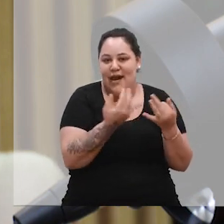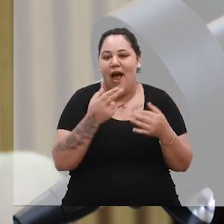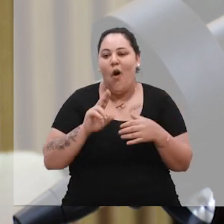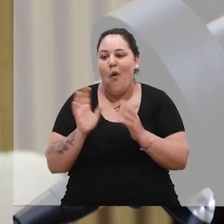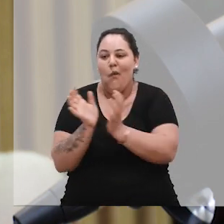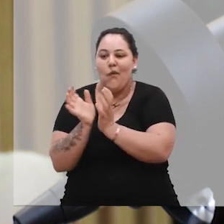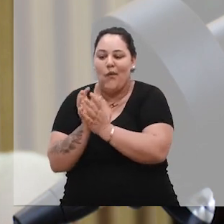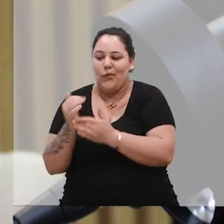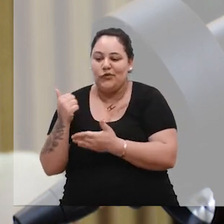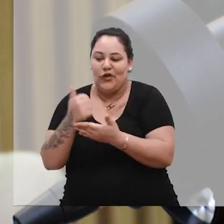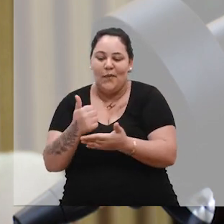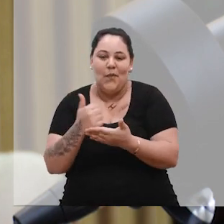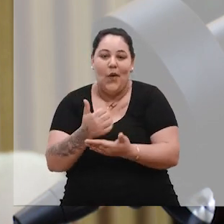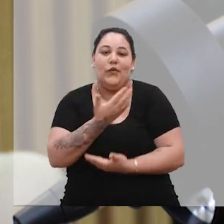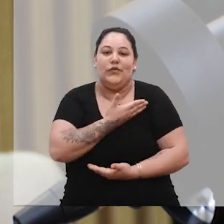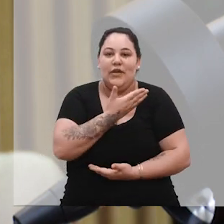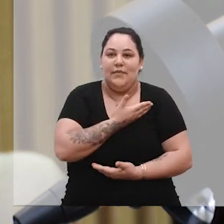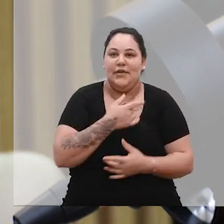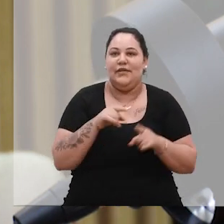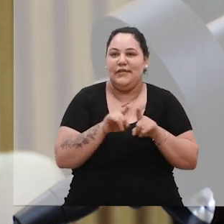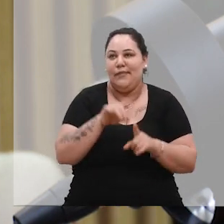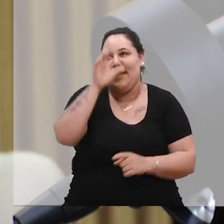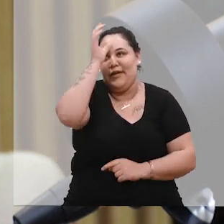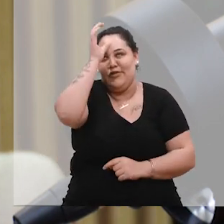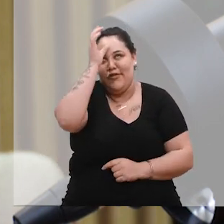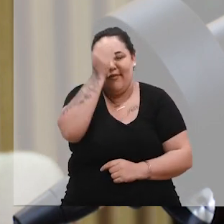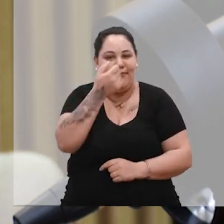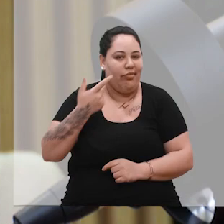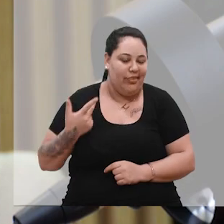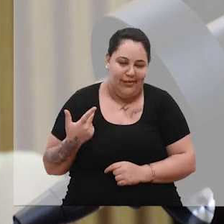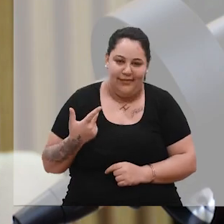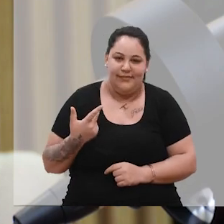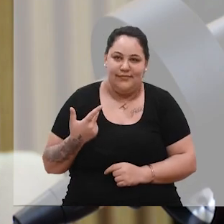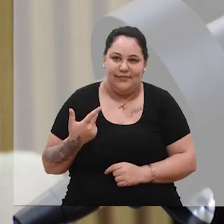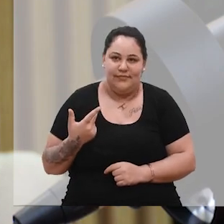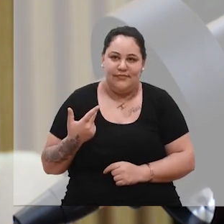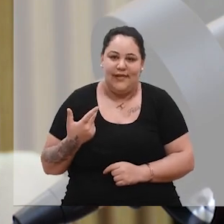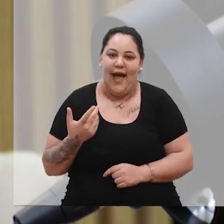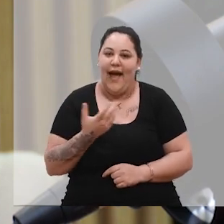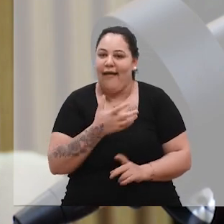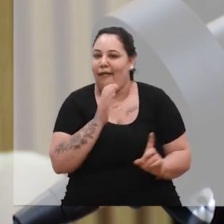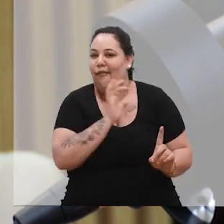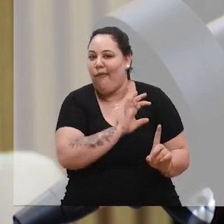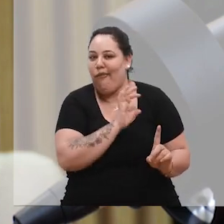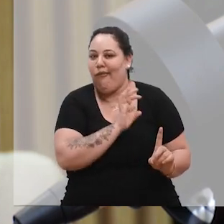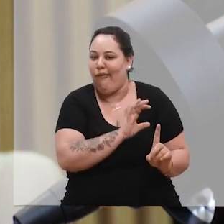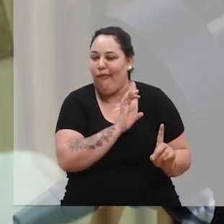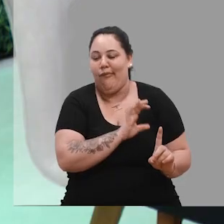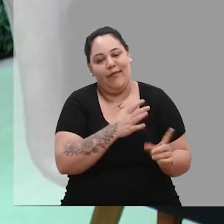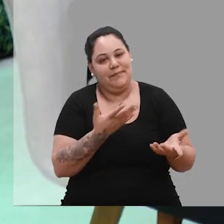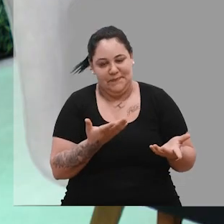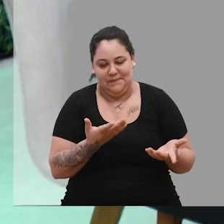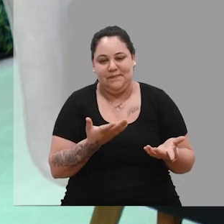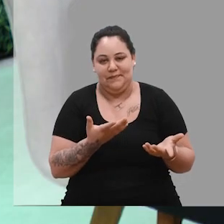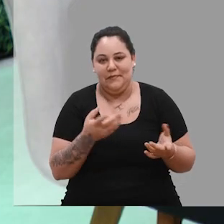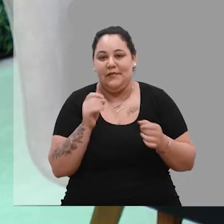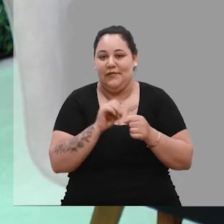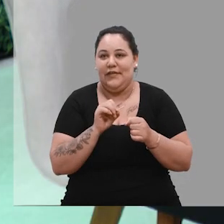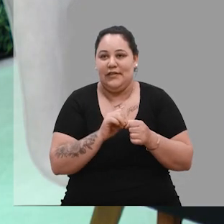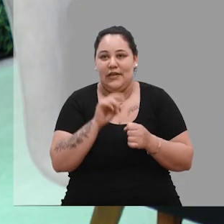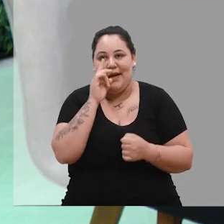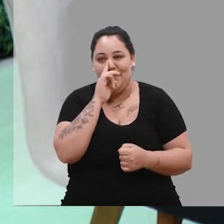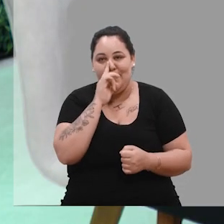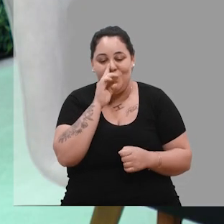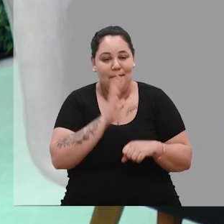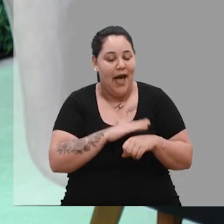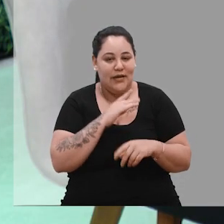apoio ali das amigas e dos tios, e aí acaba, muitas vezes, empatando isso, fazendo com que ela fique cada